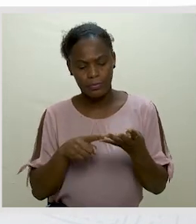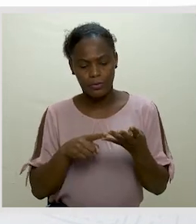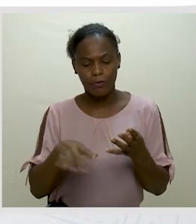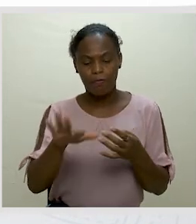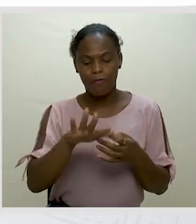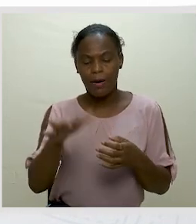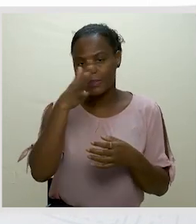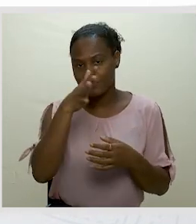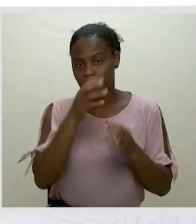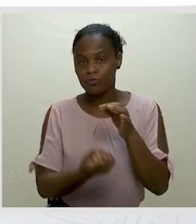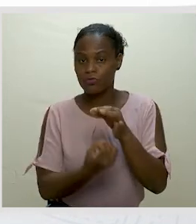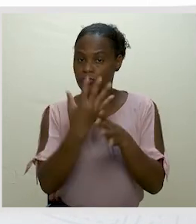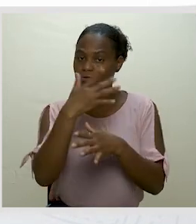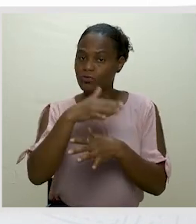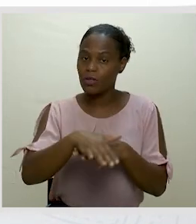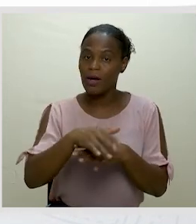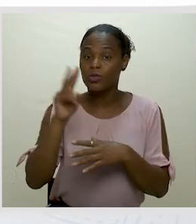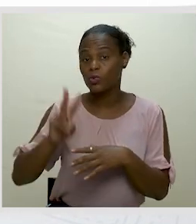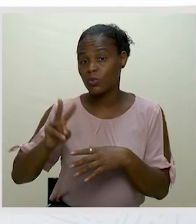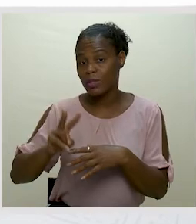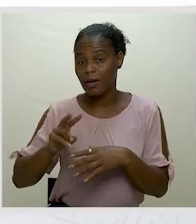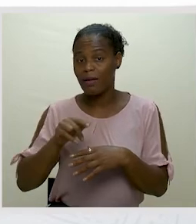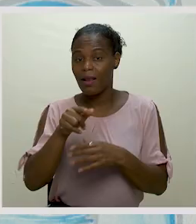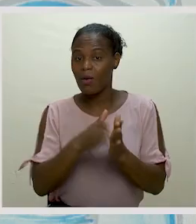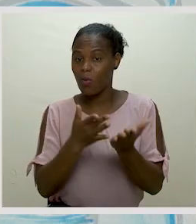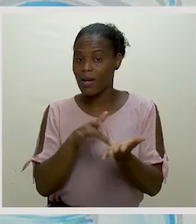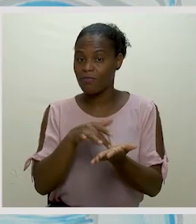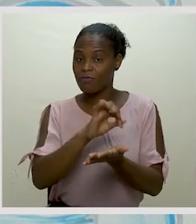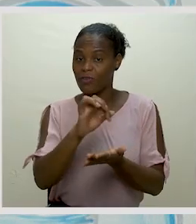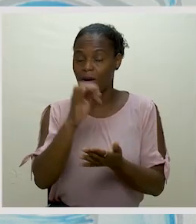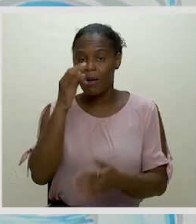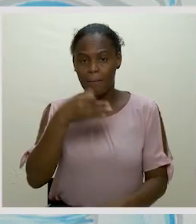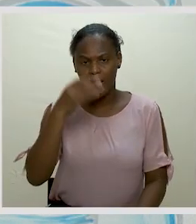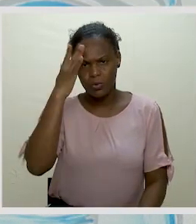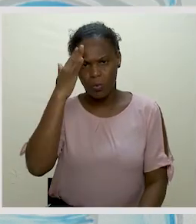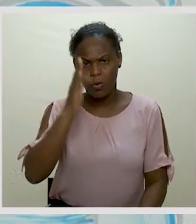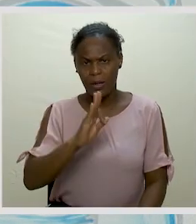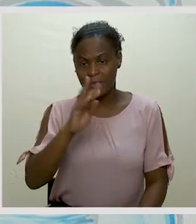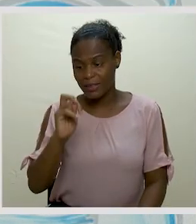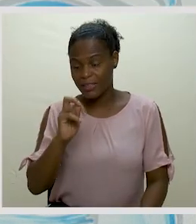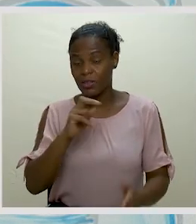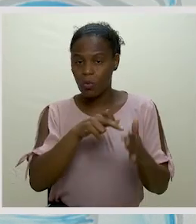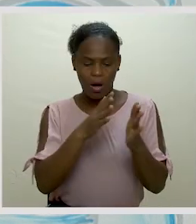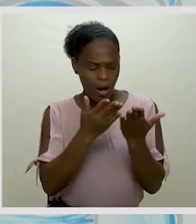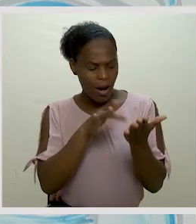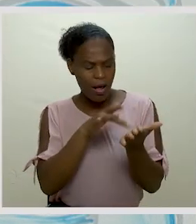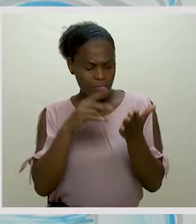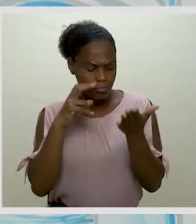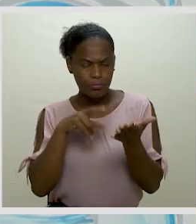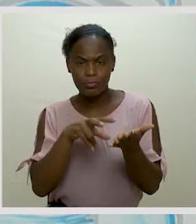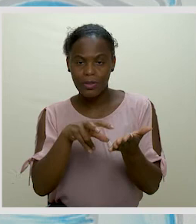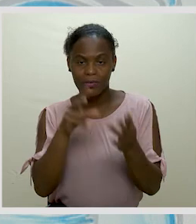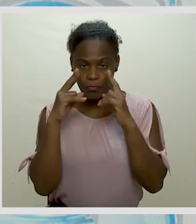manifestações da atividade vulcânica secundária. Lá no vosso manual, na página 43, podem ir lá,